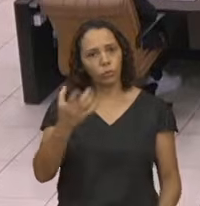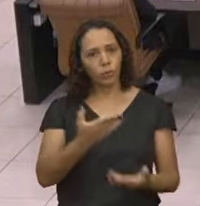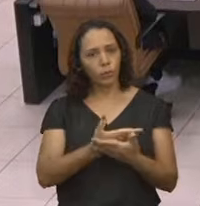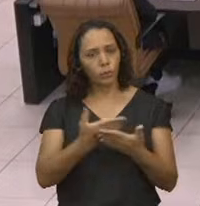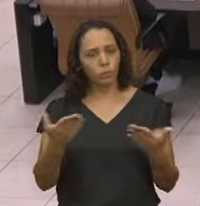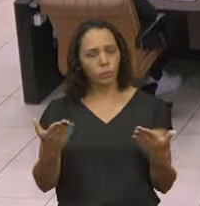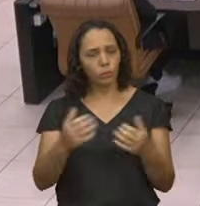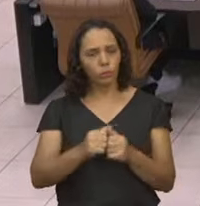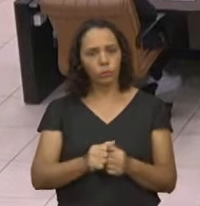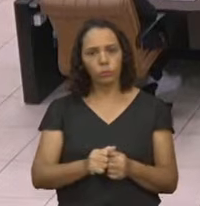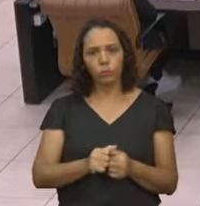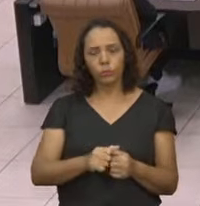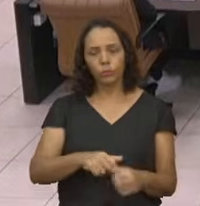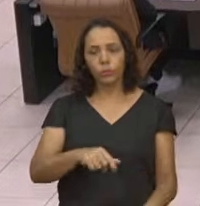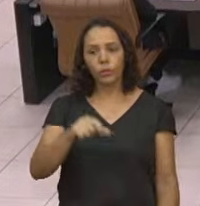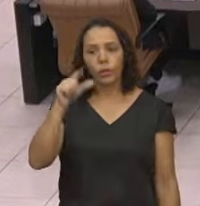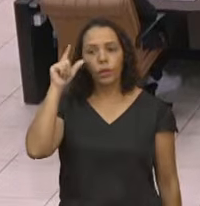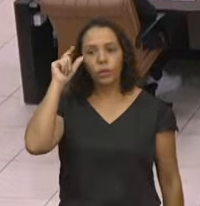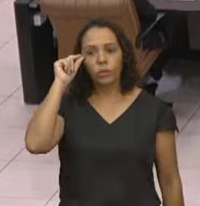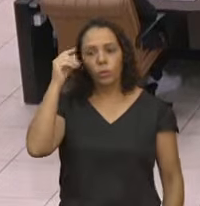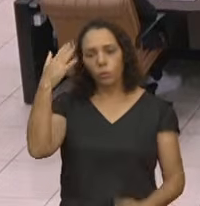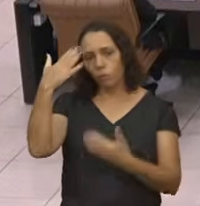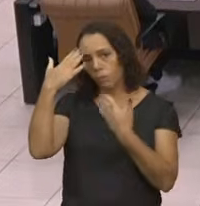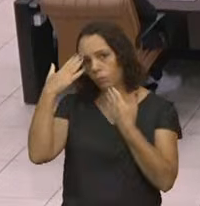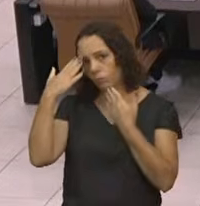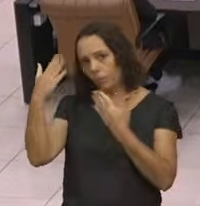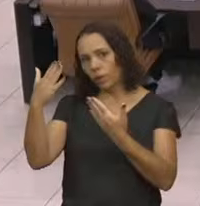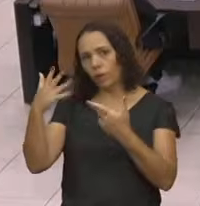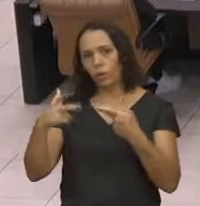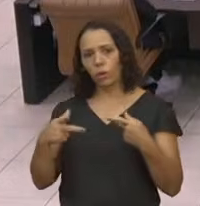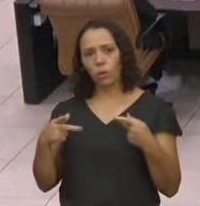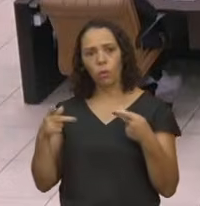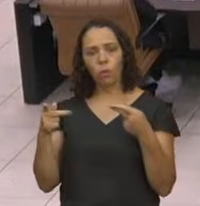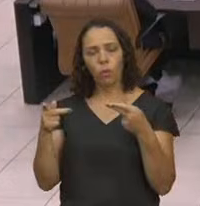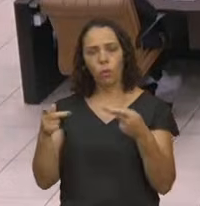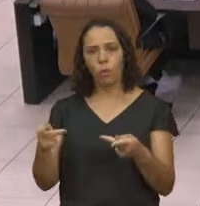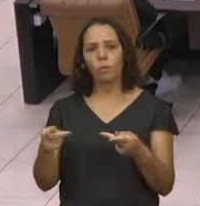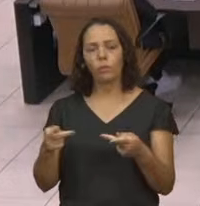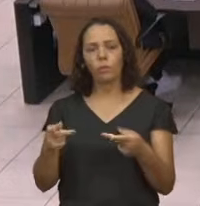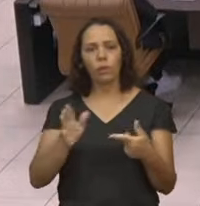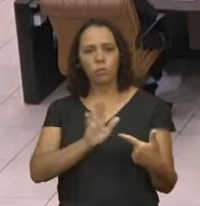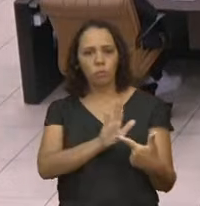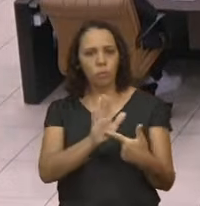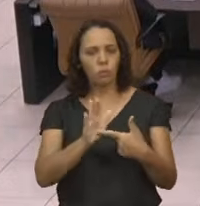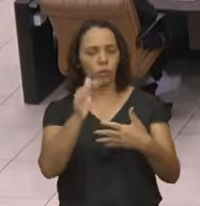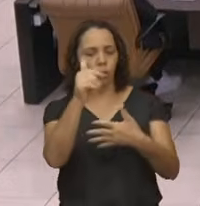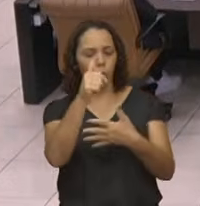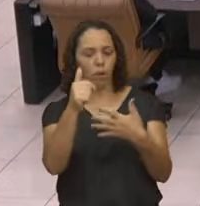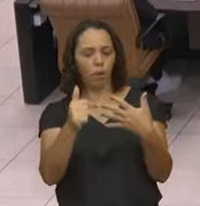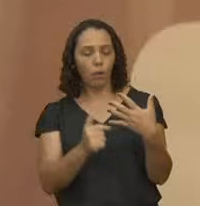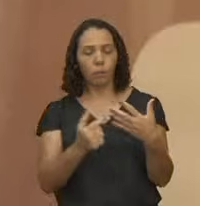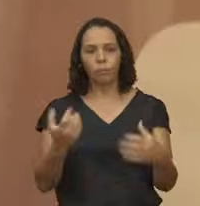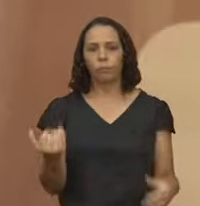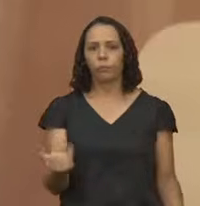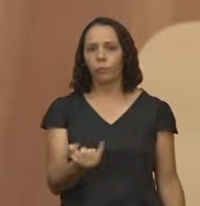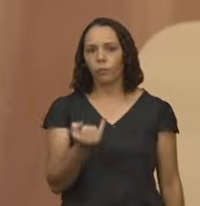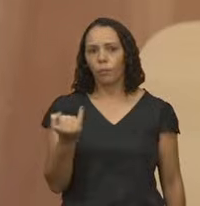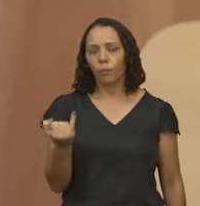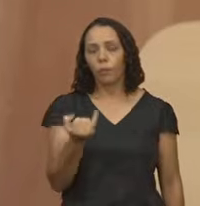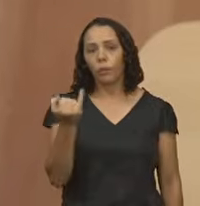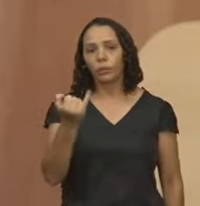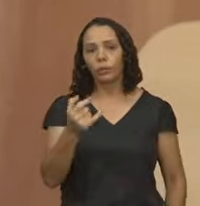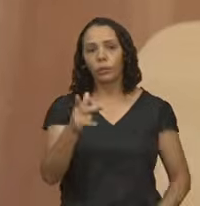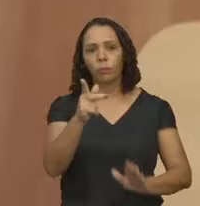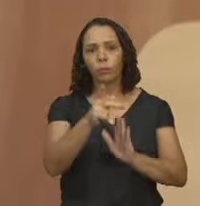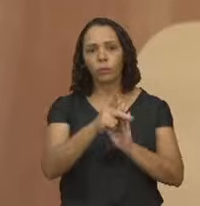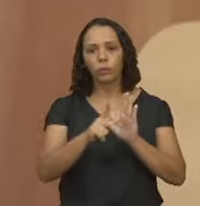Primeiramente, agradeço o vereador Jean por ter nos convidado para estar aqui, para refletir alguns pontos importantes que esse projeto de